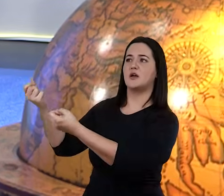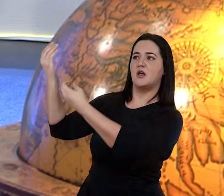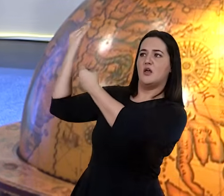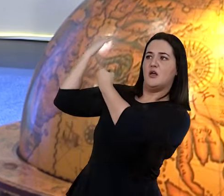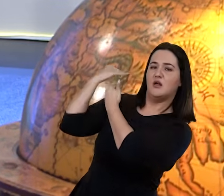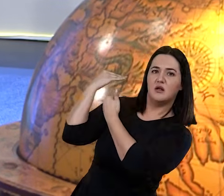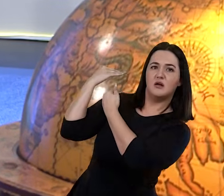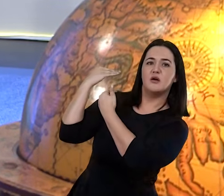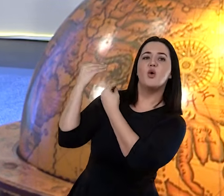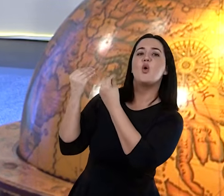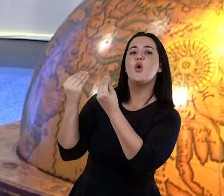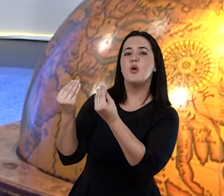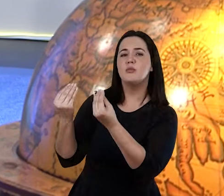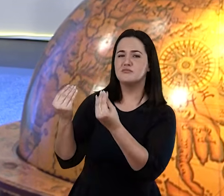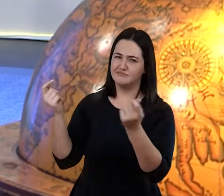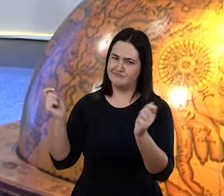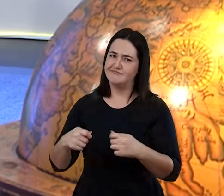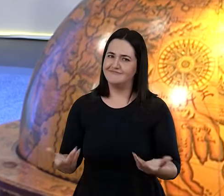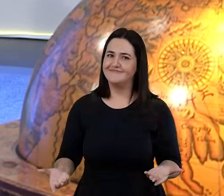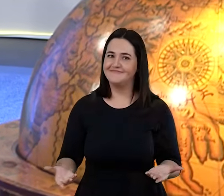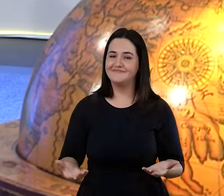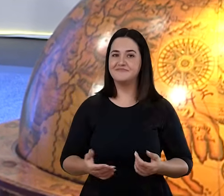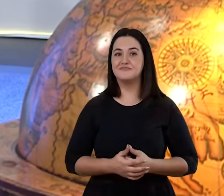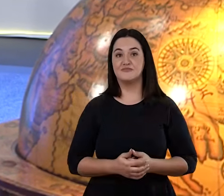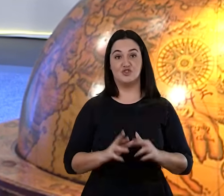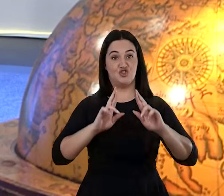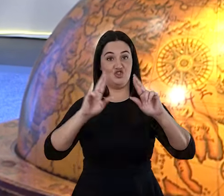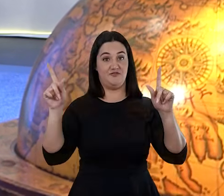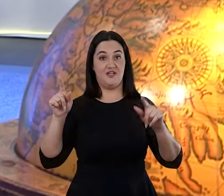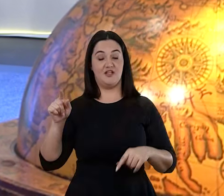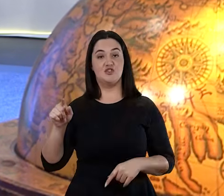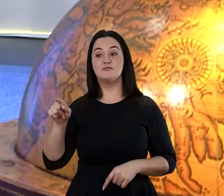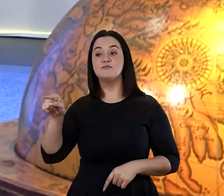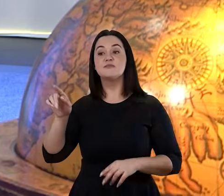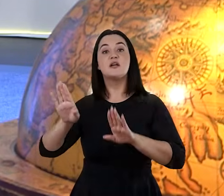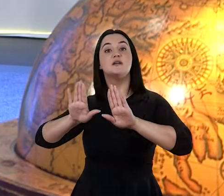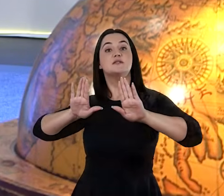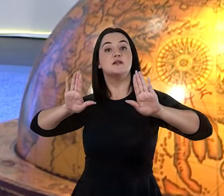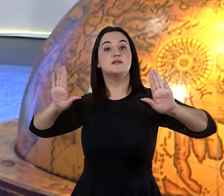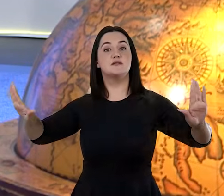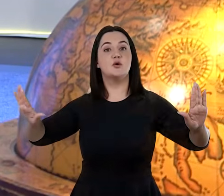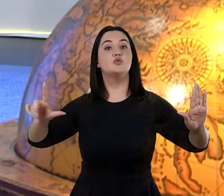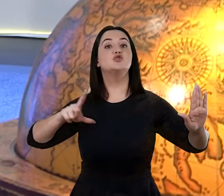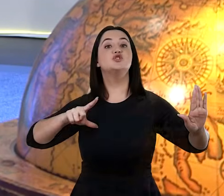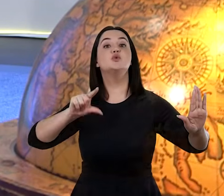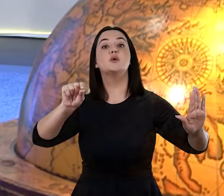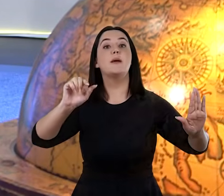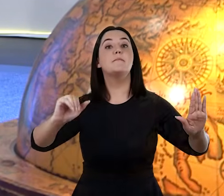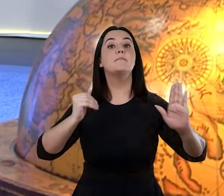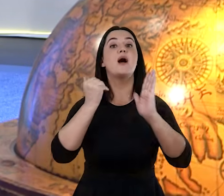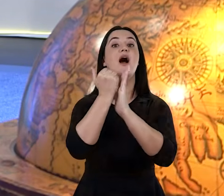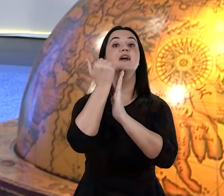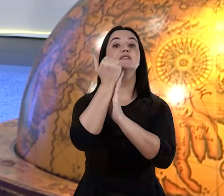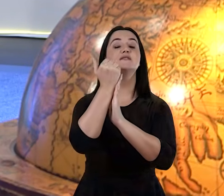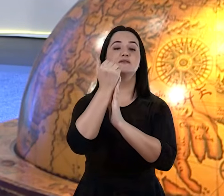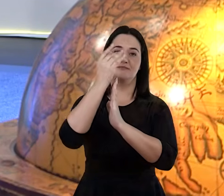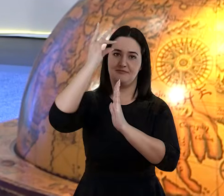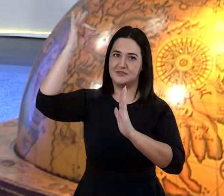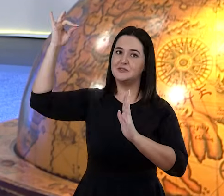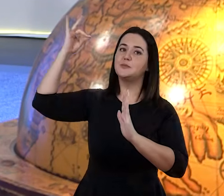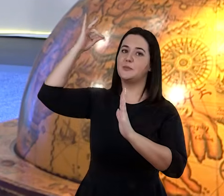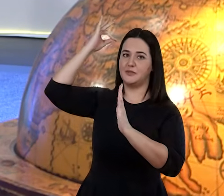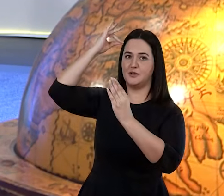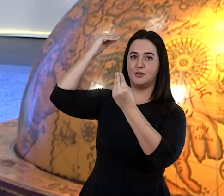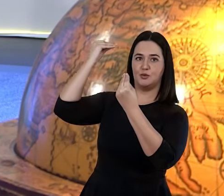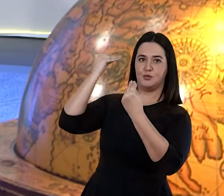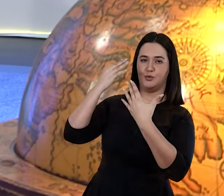detalhe importante, embora valha apenas para quem tem fé. Diferente de Miller, Sansão tinha o Espírito Santo de Deus, de modo que